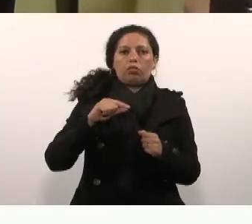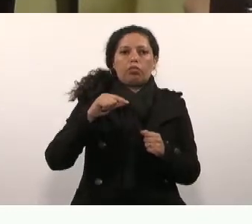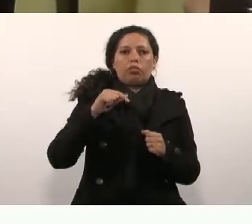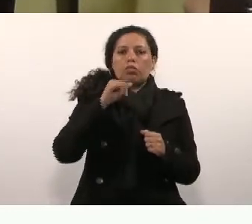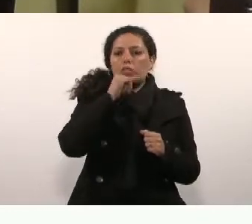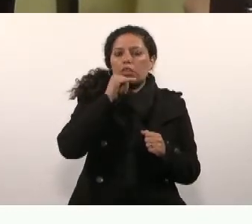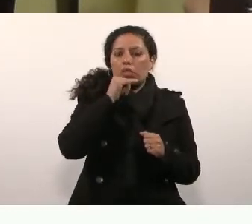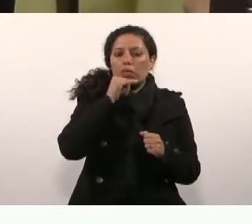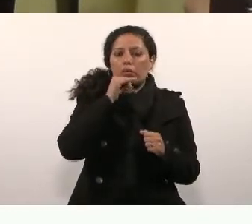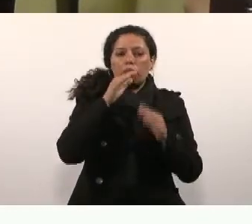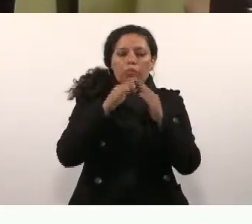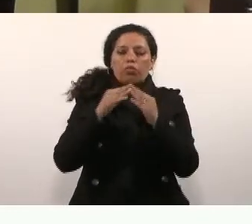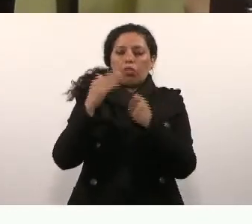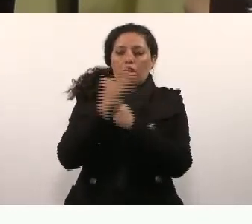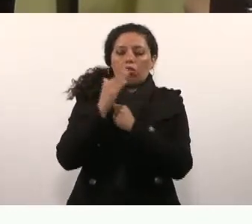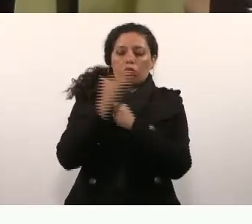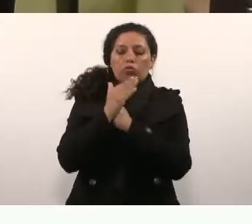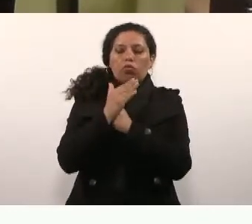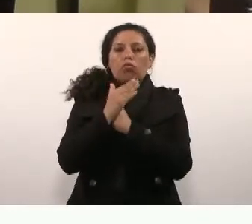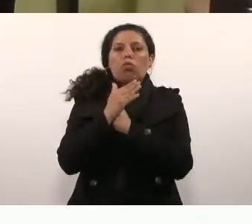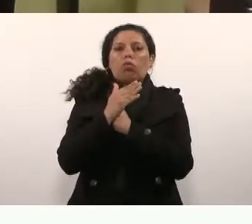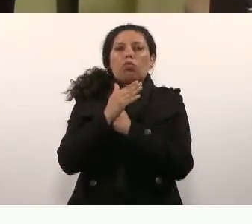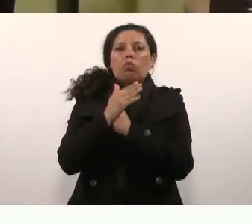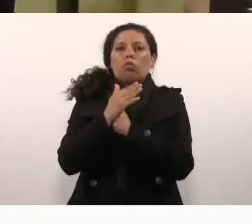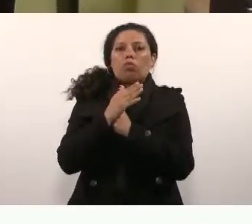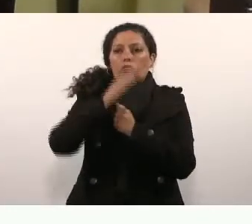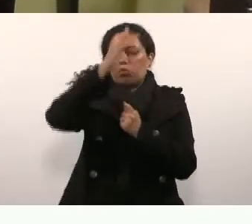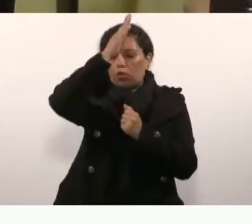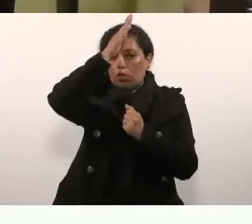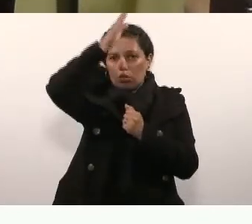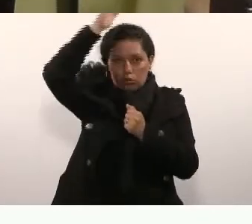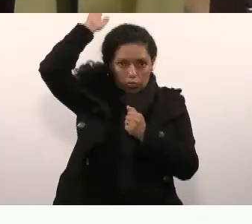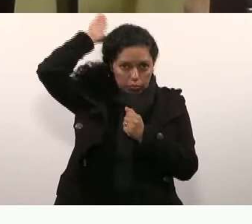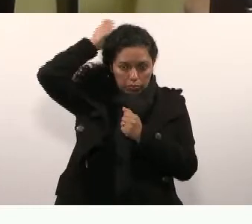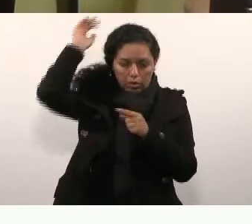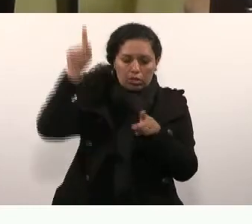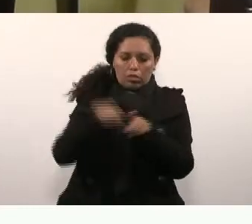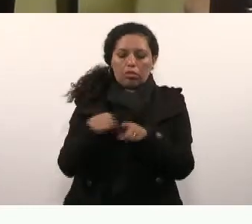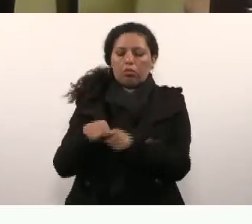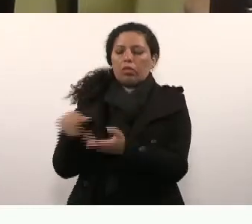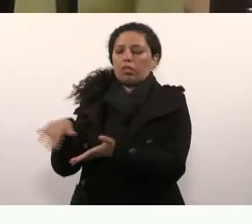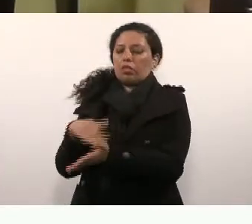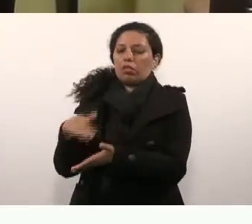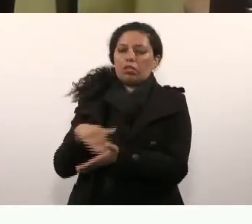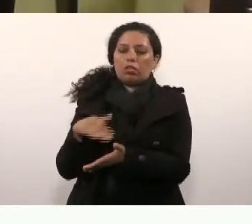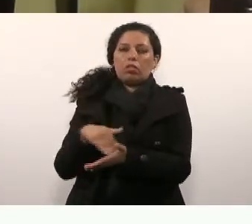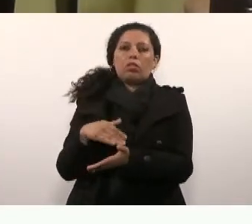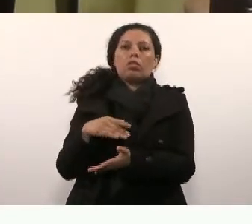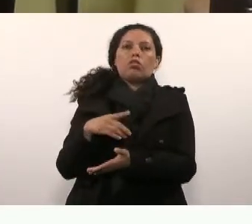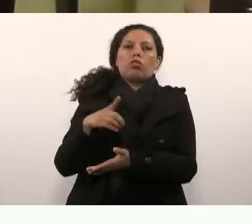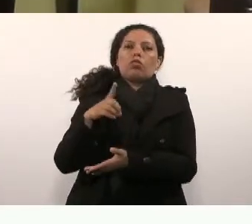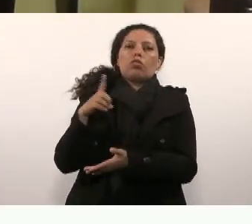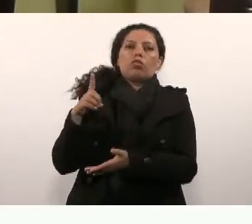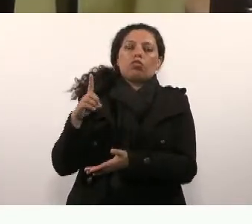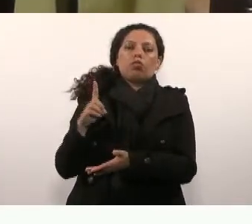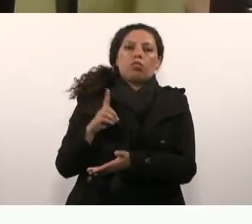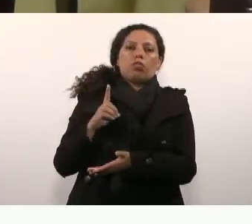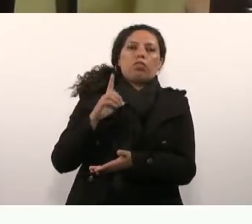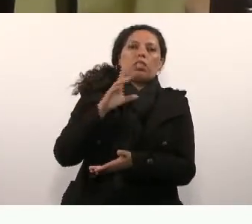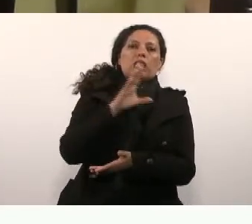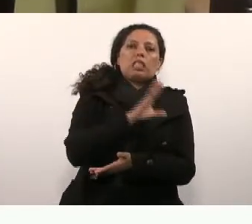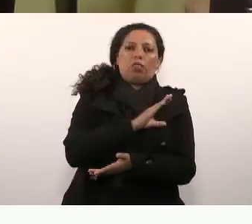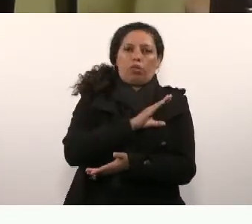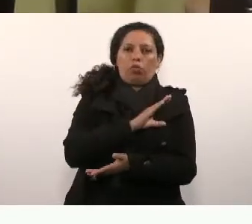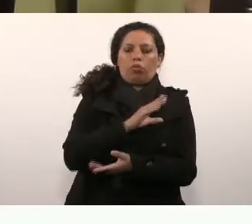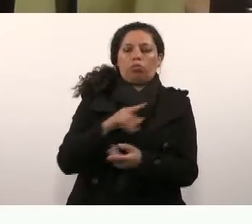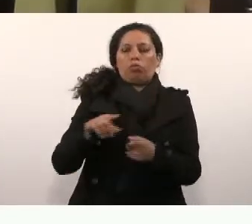Bombeiros. E aí, Secretaria de Defesa Civil. E aí, em conjunto, a gente vê